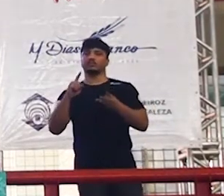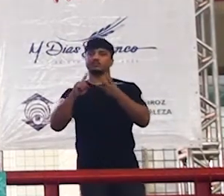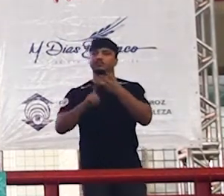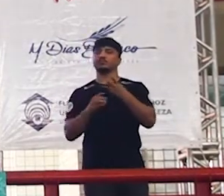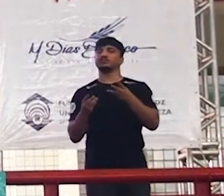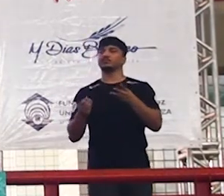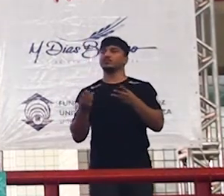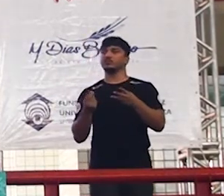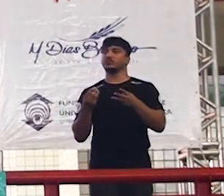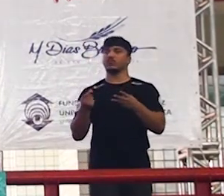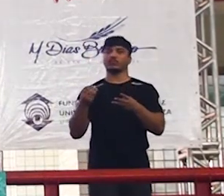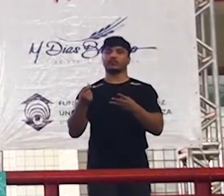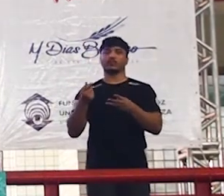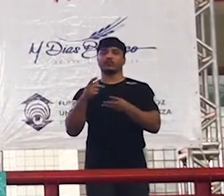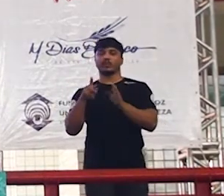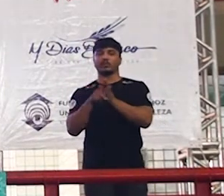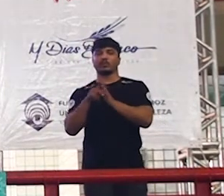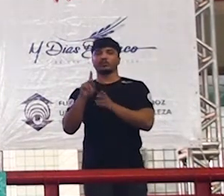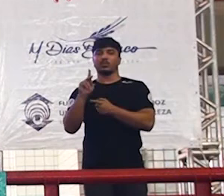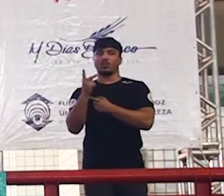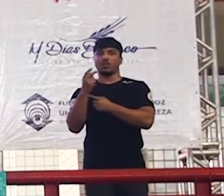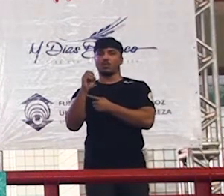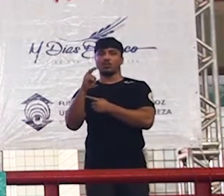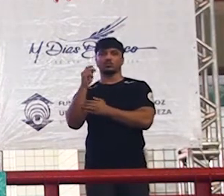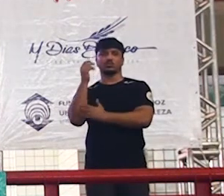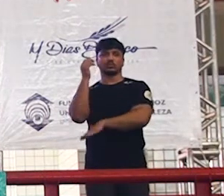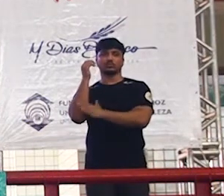um horóscopo é escrito em prosa,